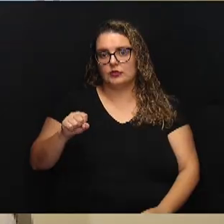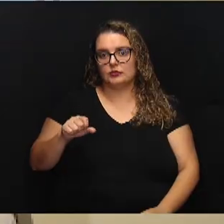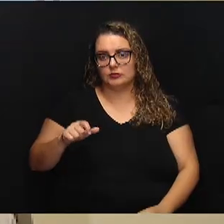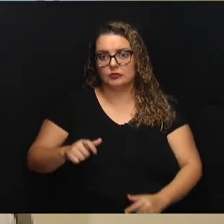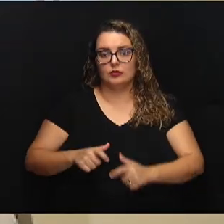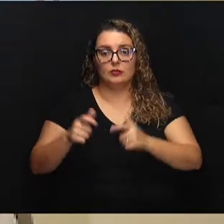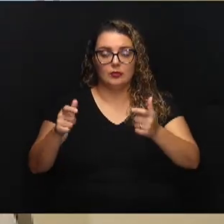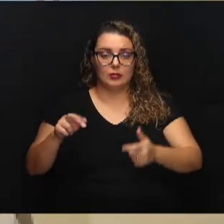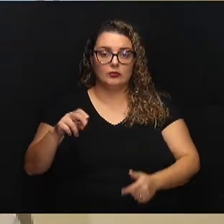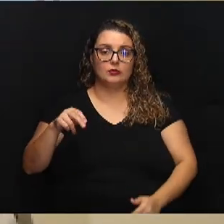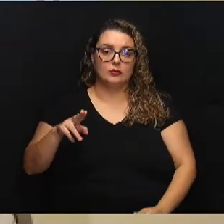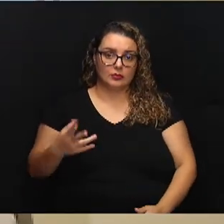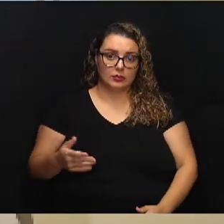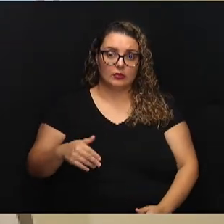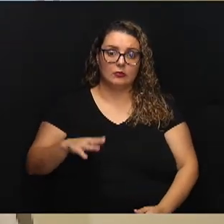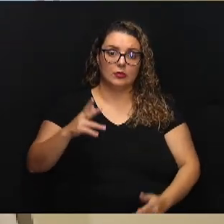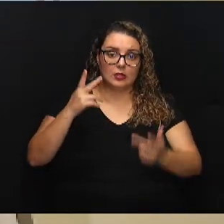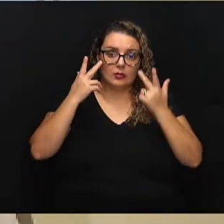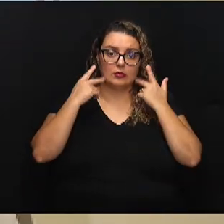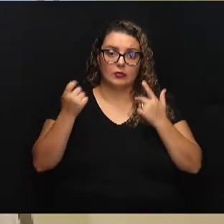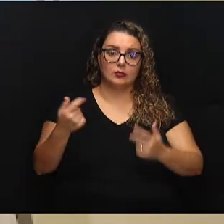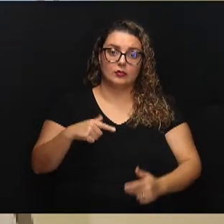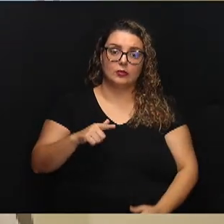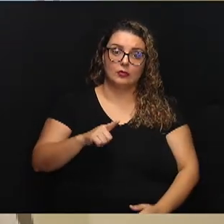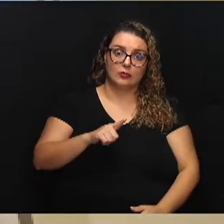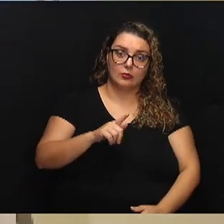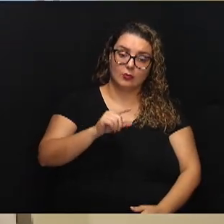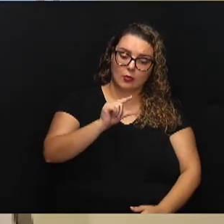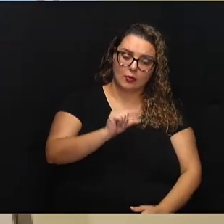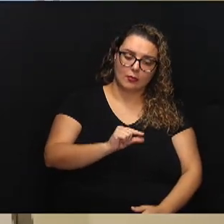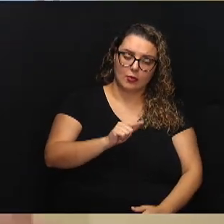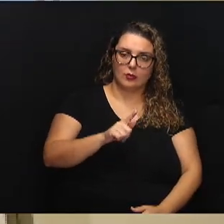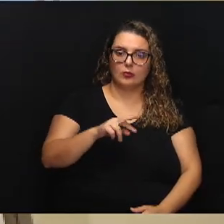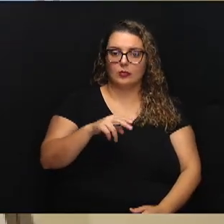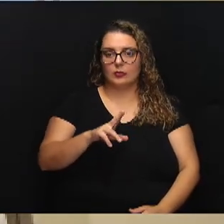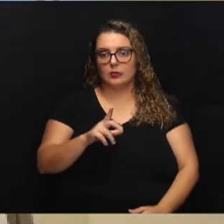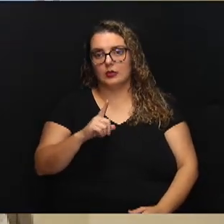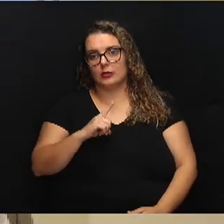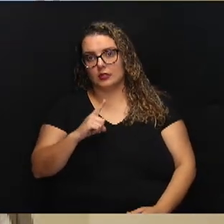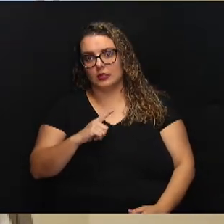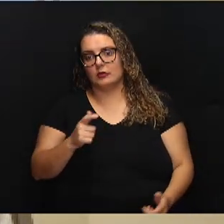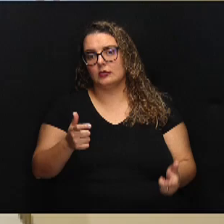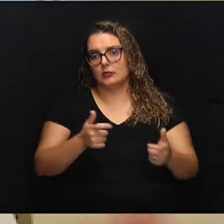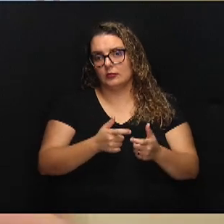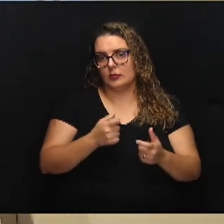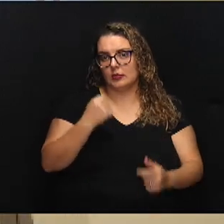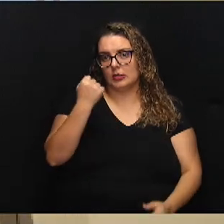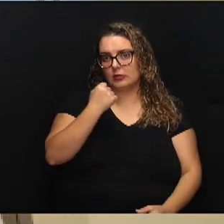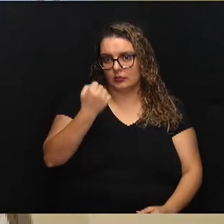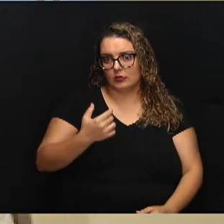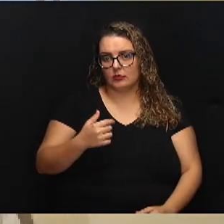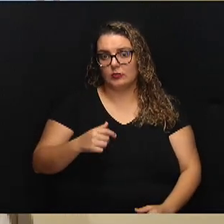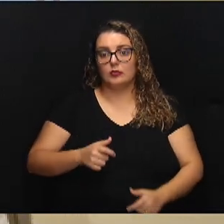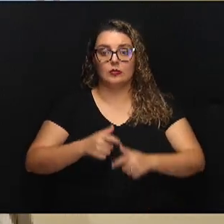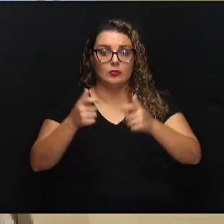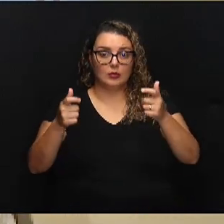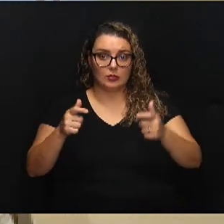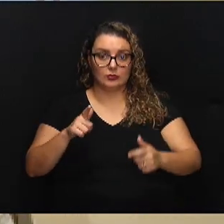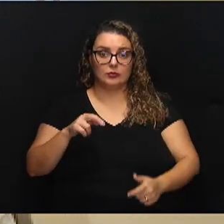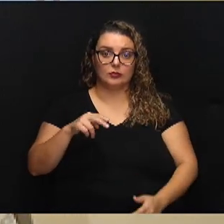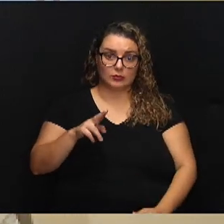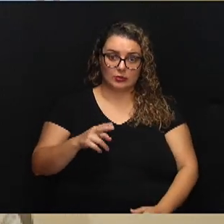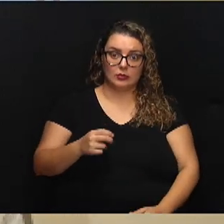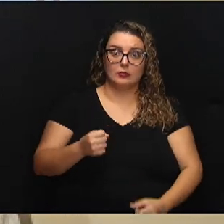muito mais frequente do que o baixo grau. O baixo grau, ele tende a ter uma baixa agressividade, enquanto o alto grau, ele é